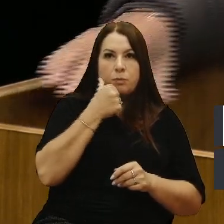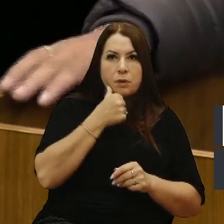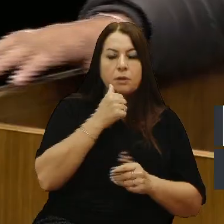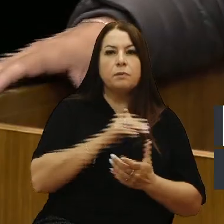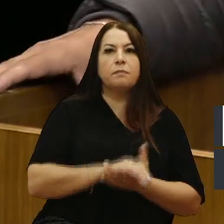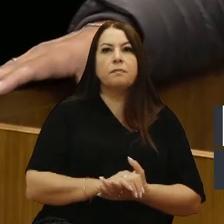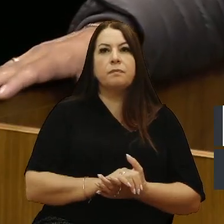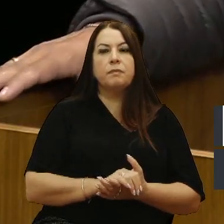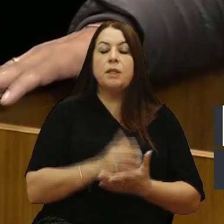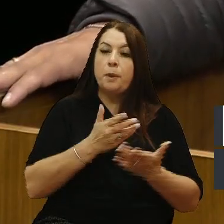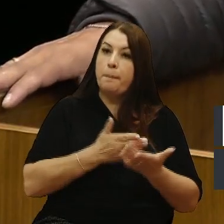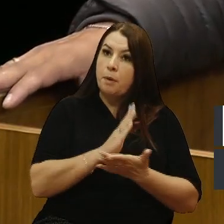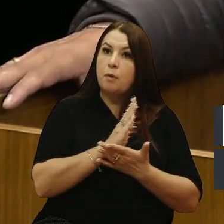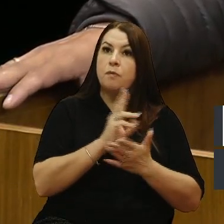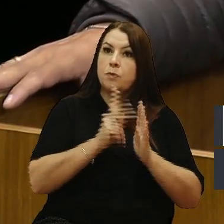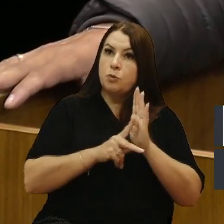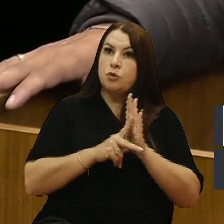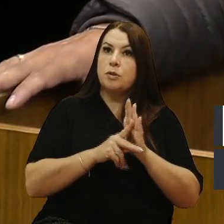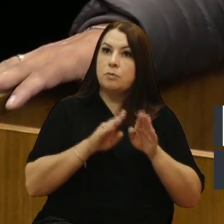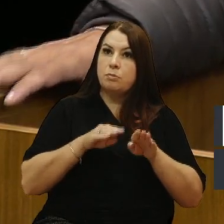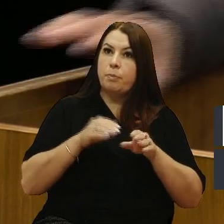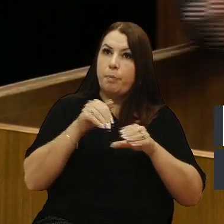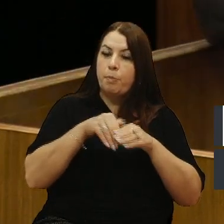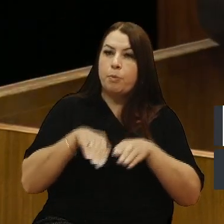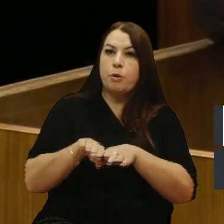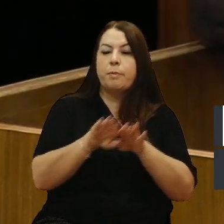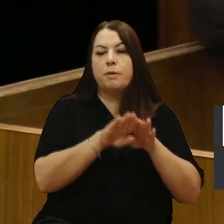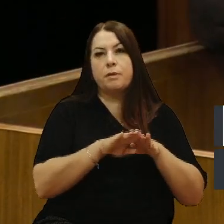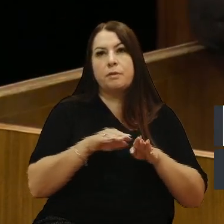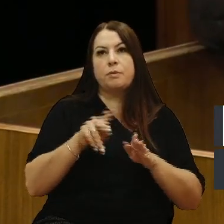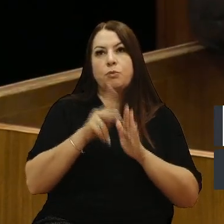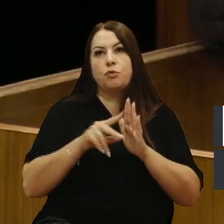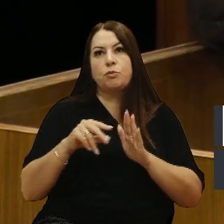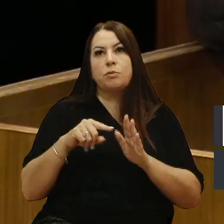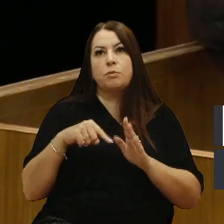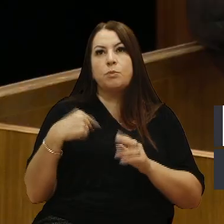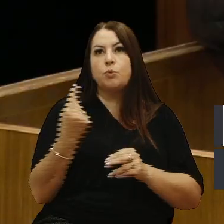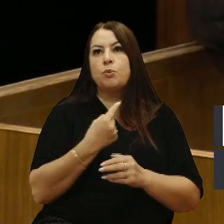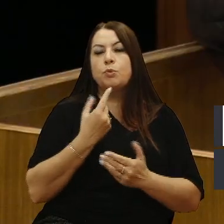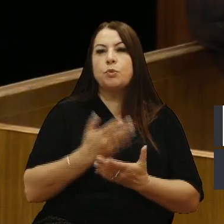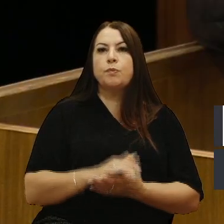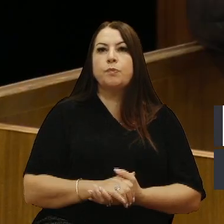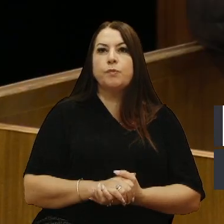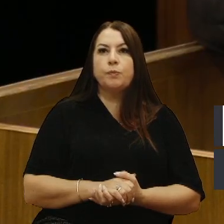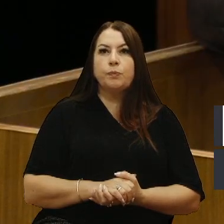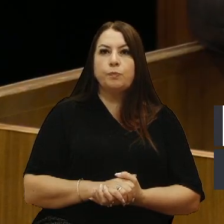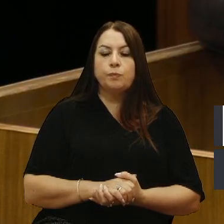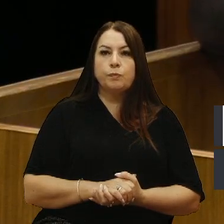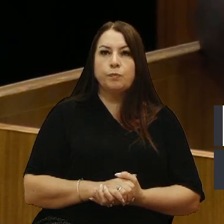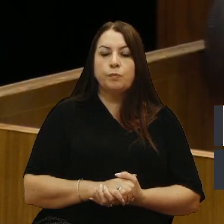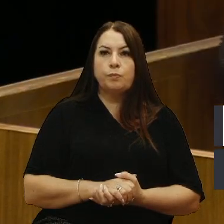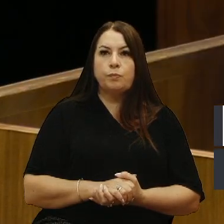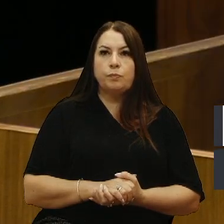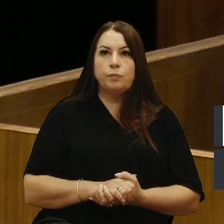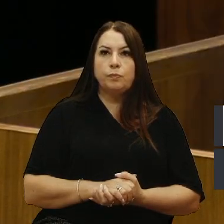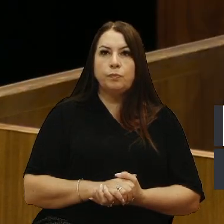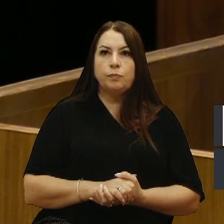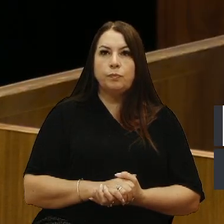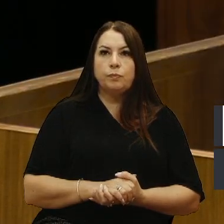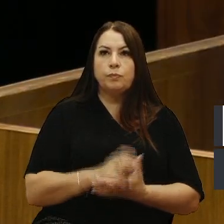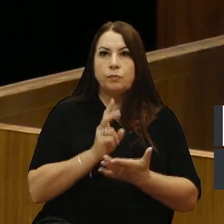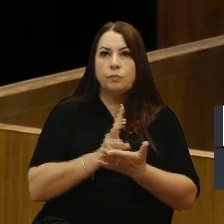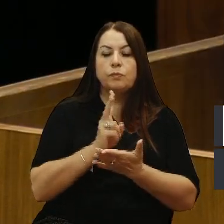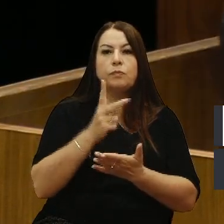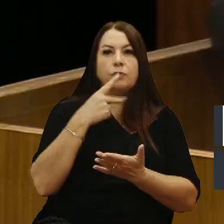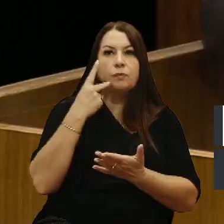que aprovem esse projeto por unanimidade, um projeto muito importante para todos nós. E seguir aqui na fala